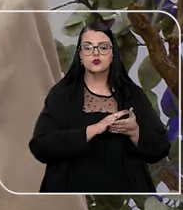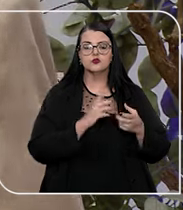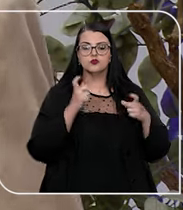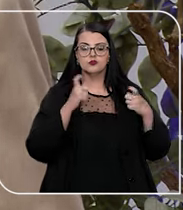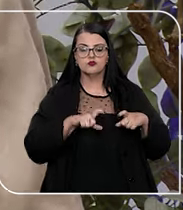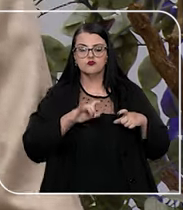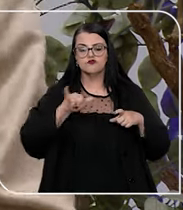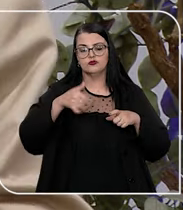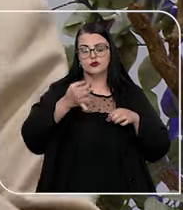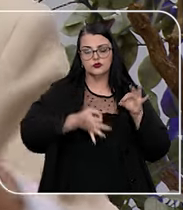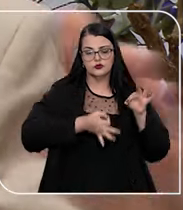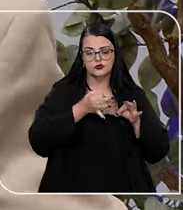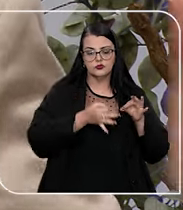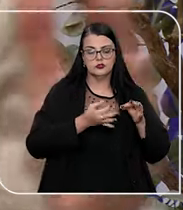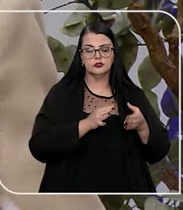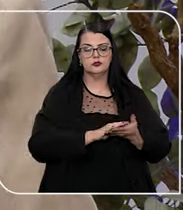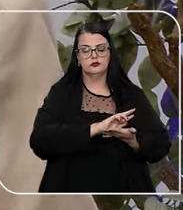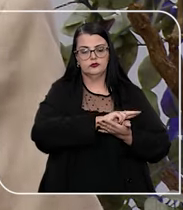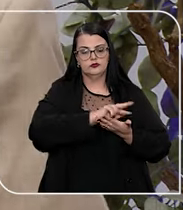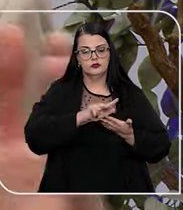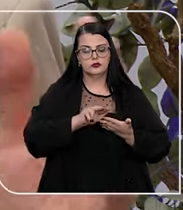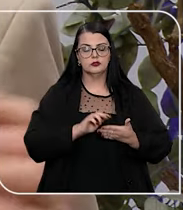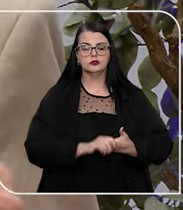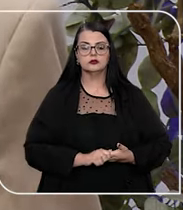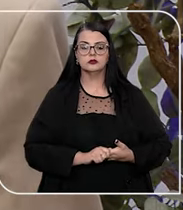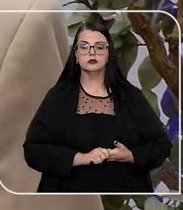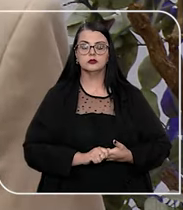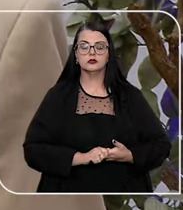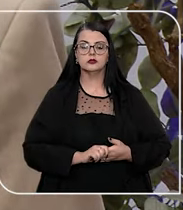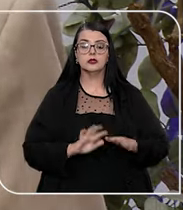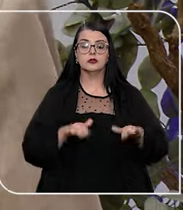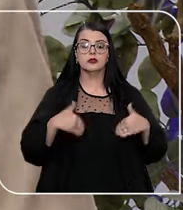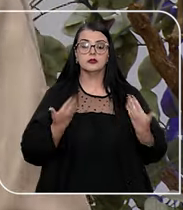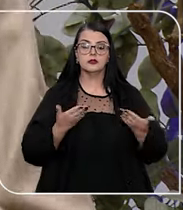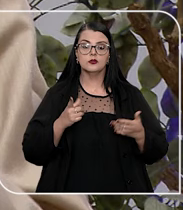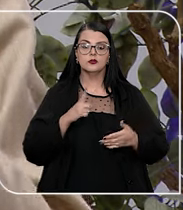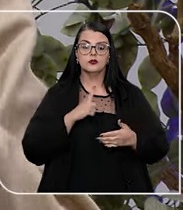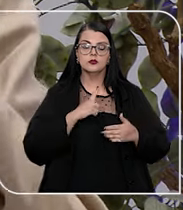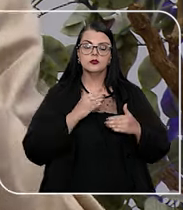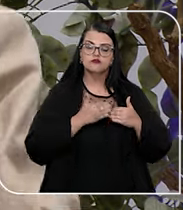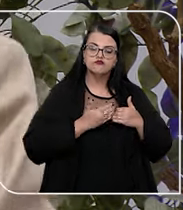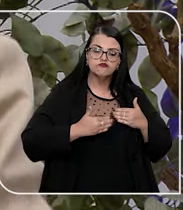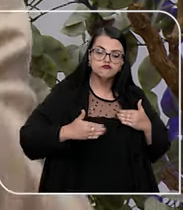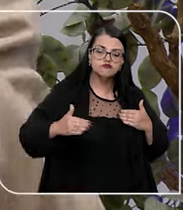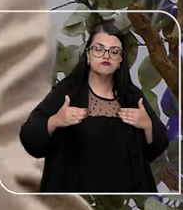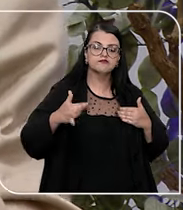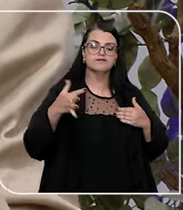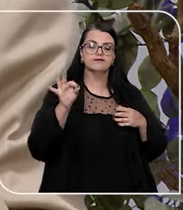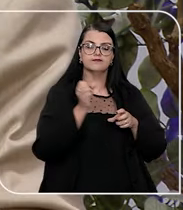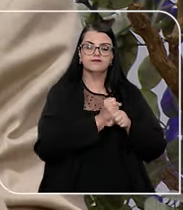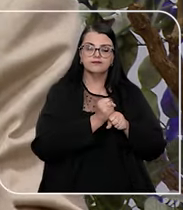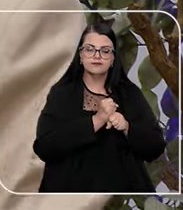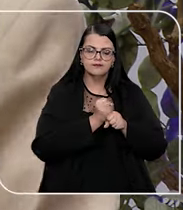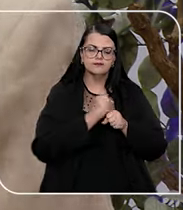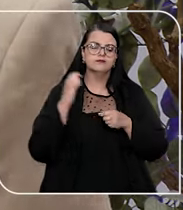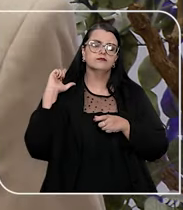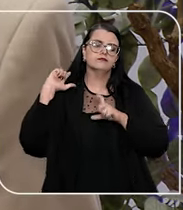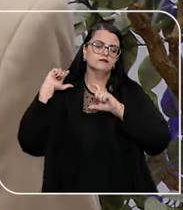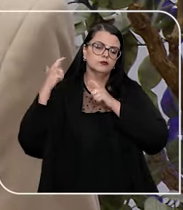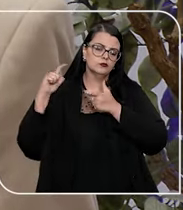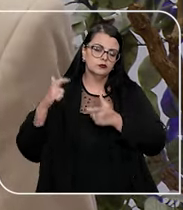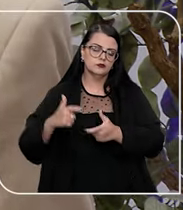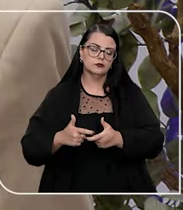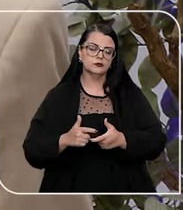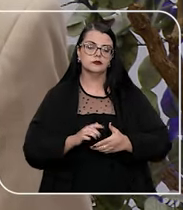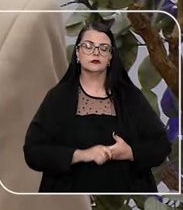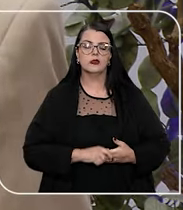instaurados entre justiças diferentes então ao longo dessas décadas de existência